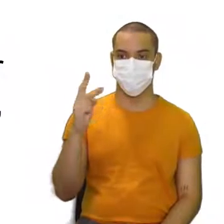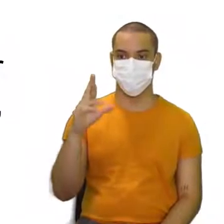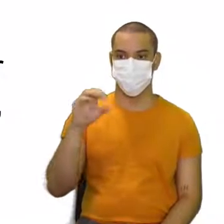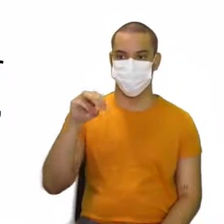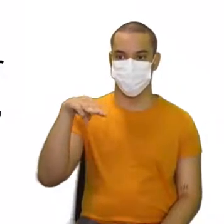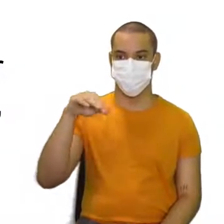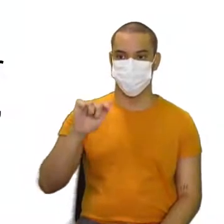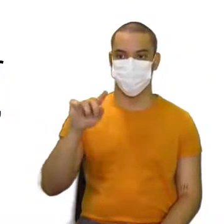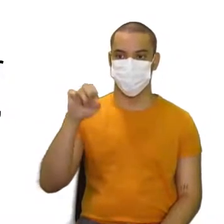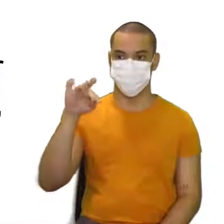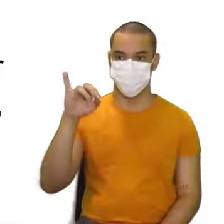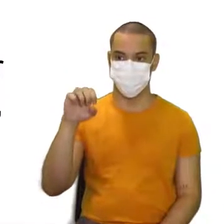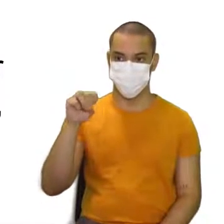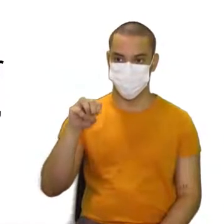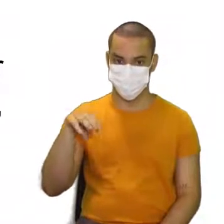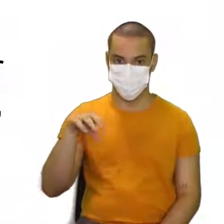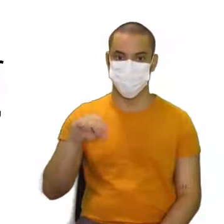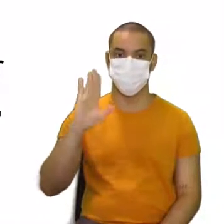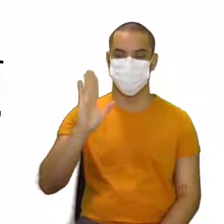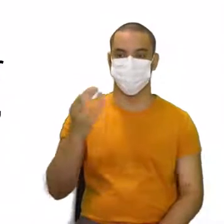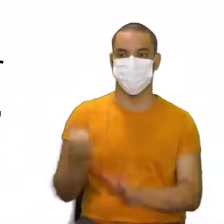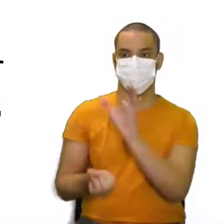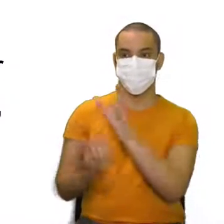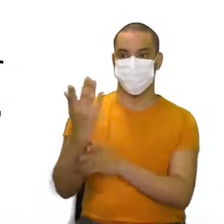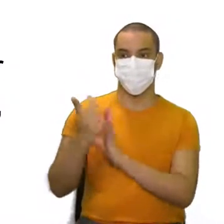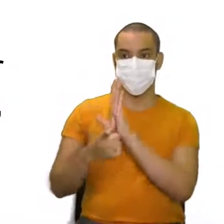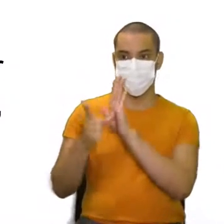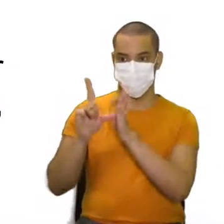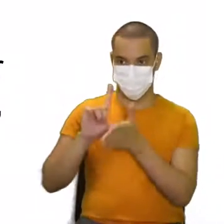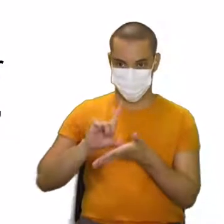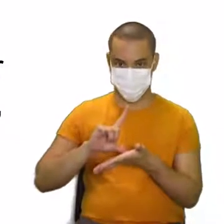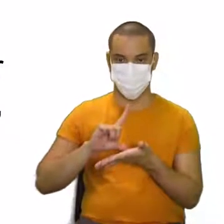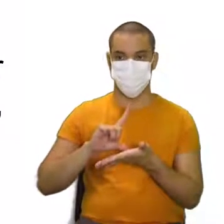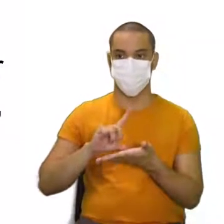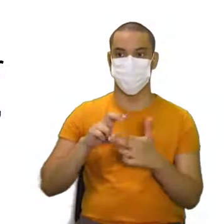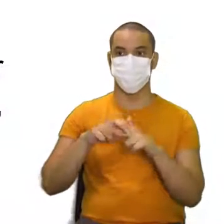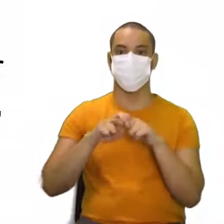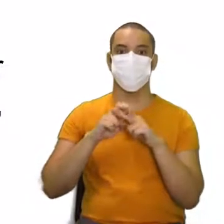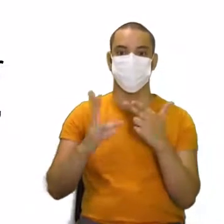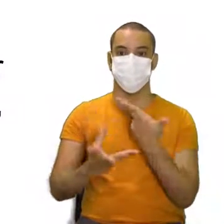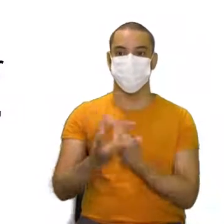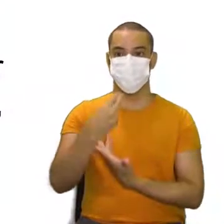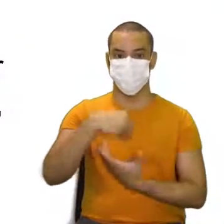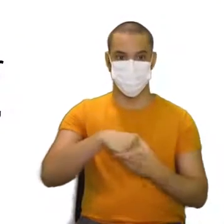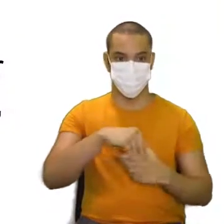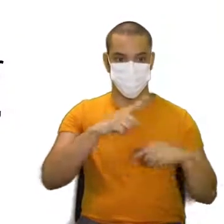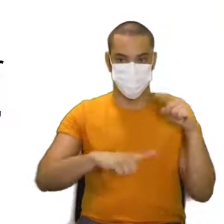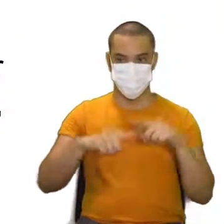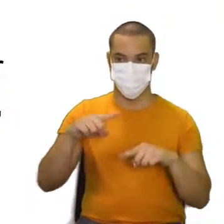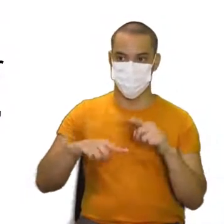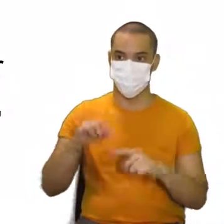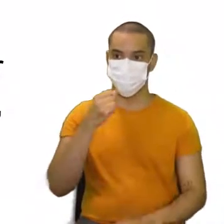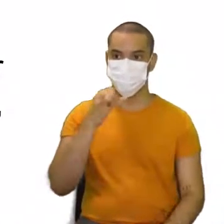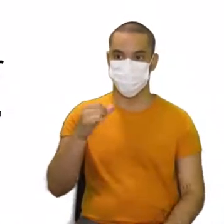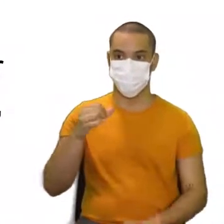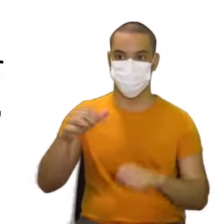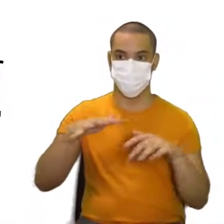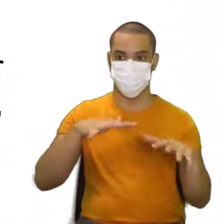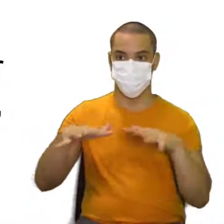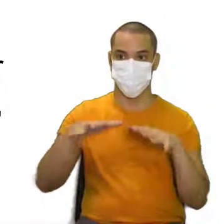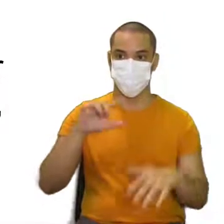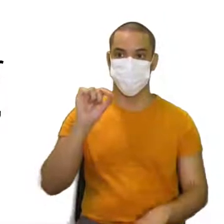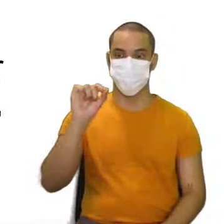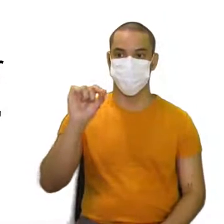como falou cargas elétricas em movimento origina um campo elétrico está na carga elétrica em movimento